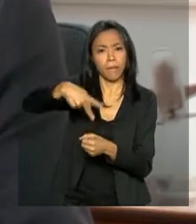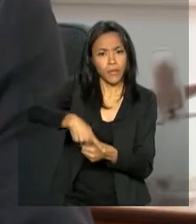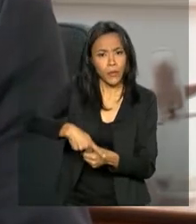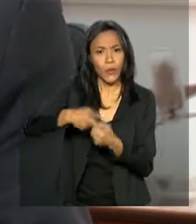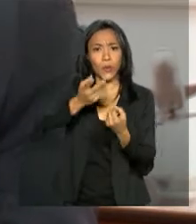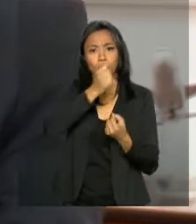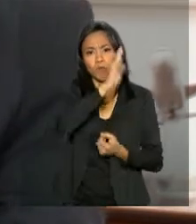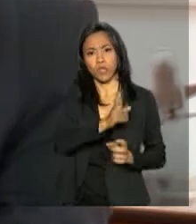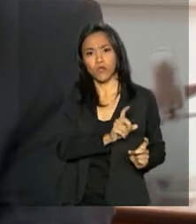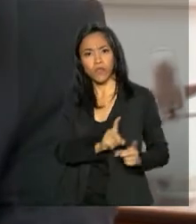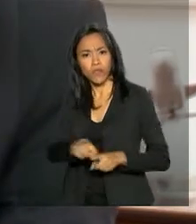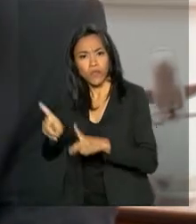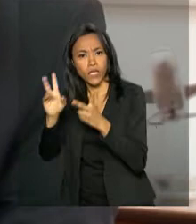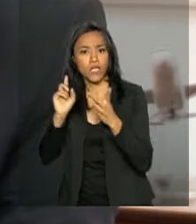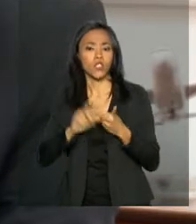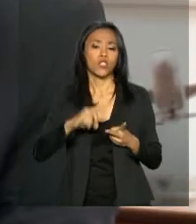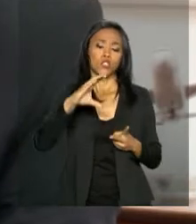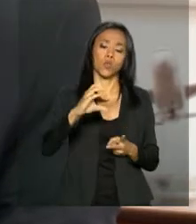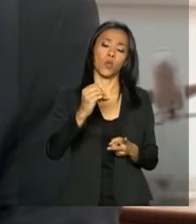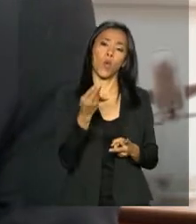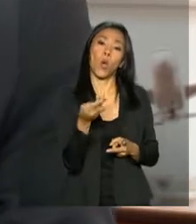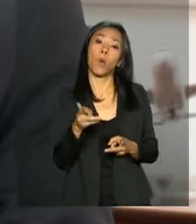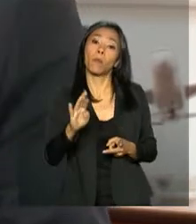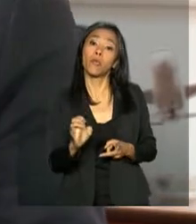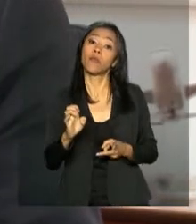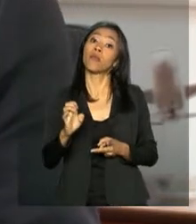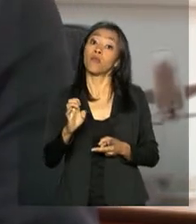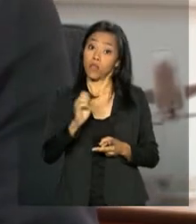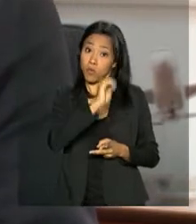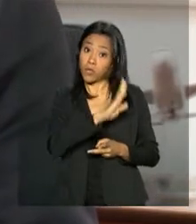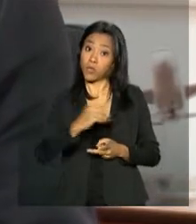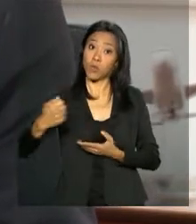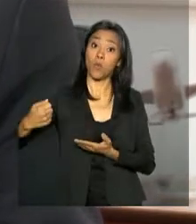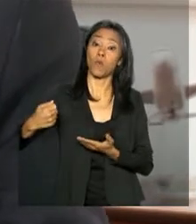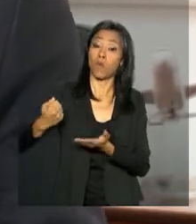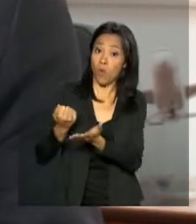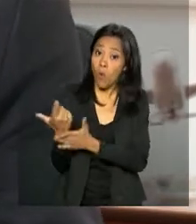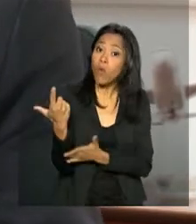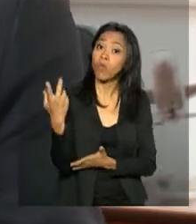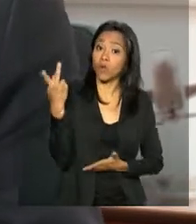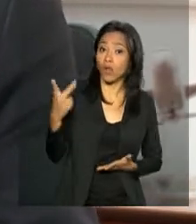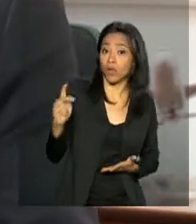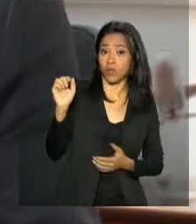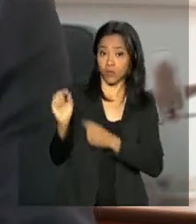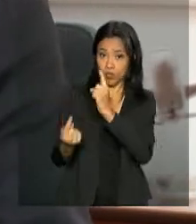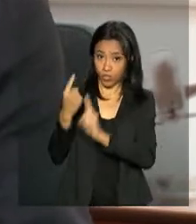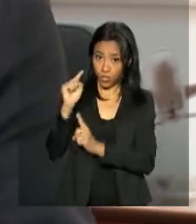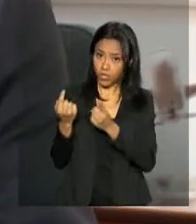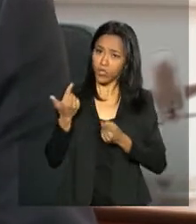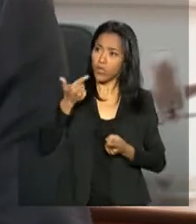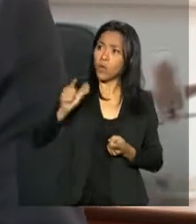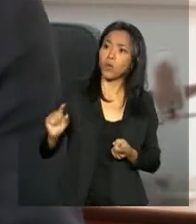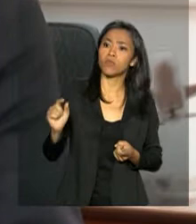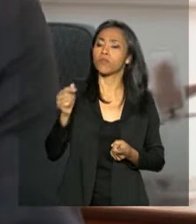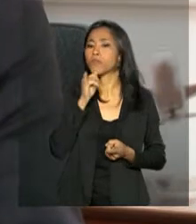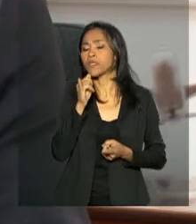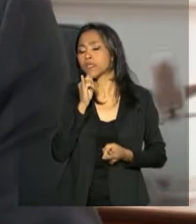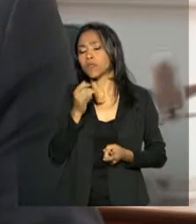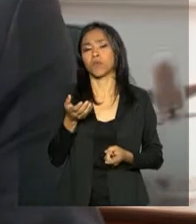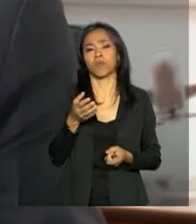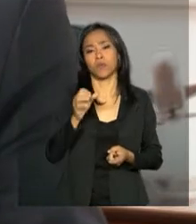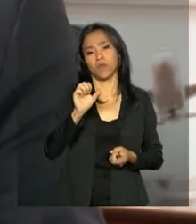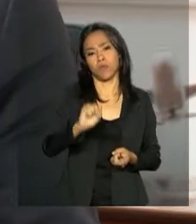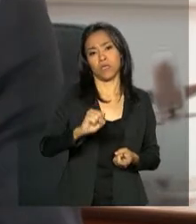vende o filho cobre que o brasil compra do filho mas também outros produtos que não têm nenhum país ou noutro por exemplo salmão